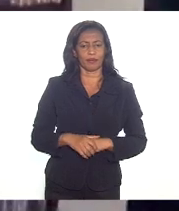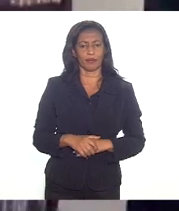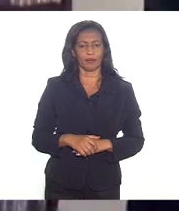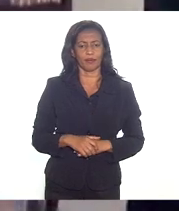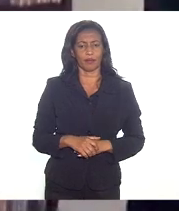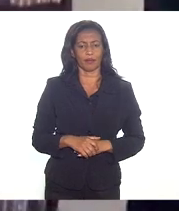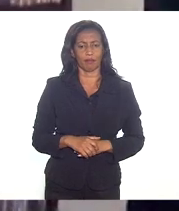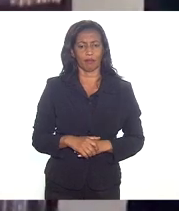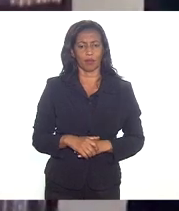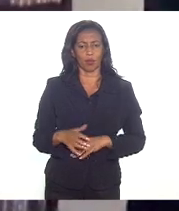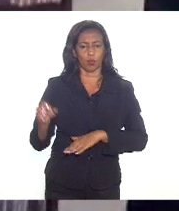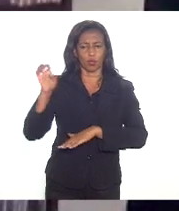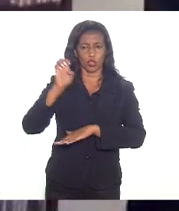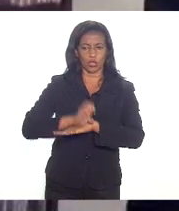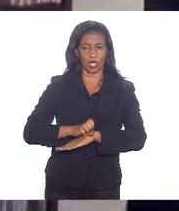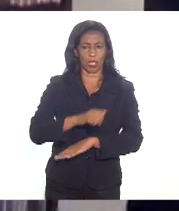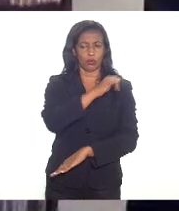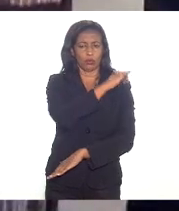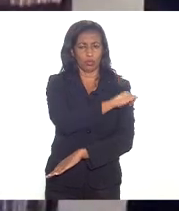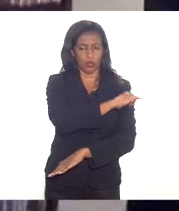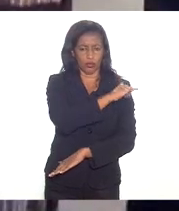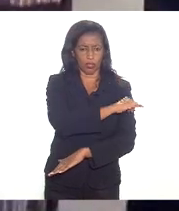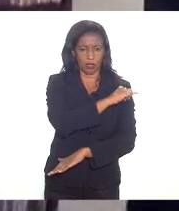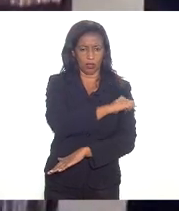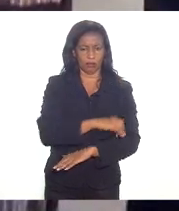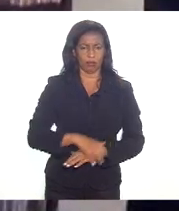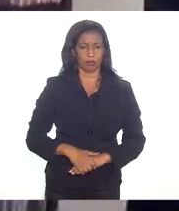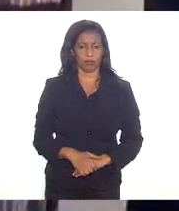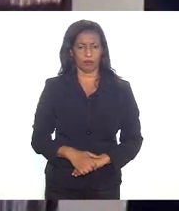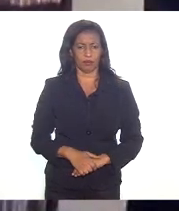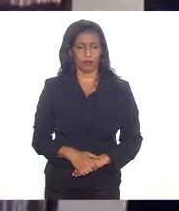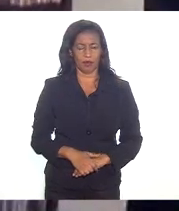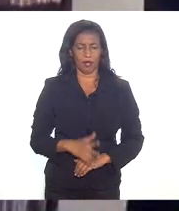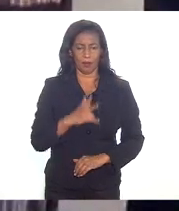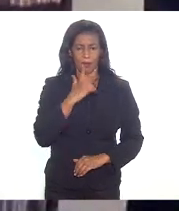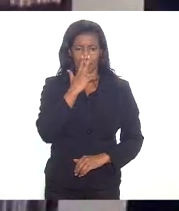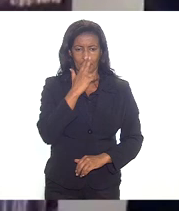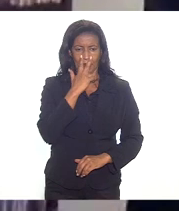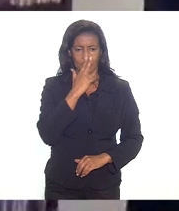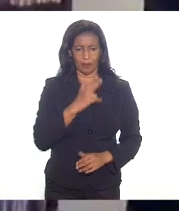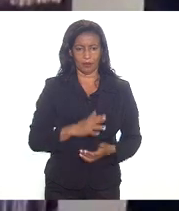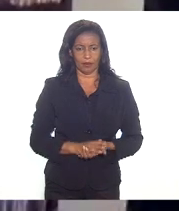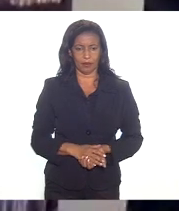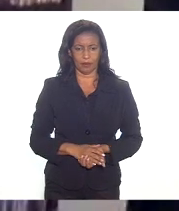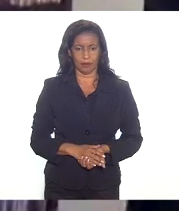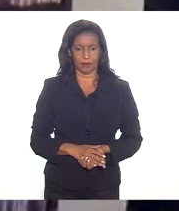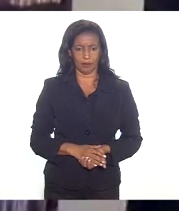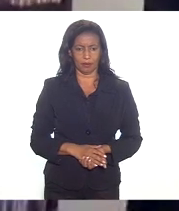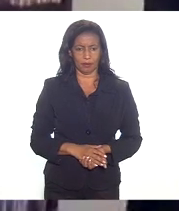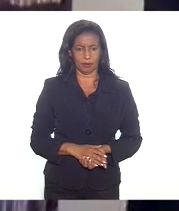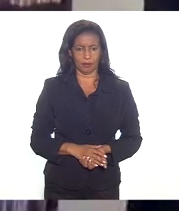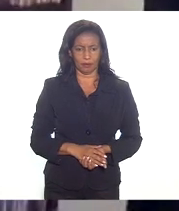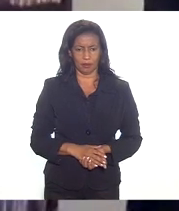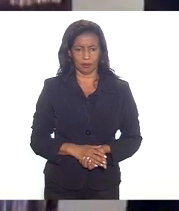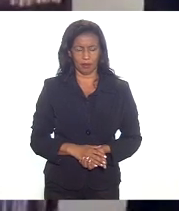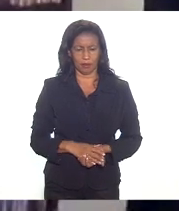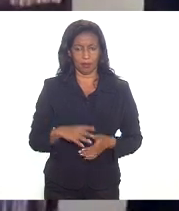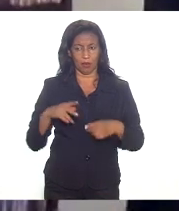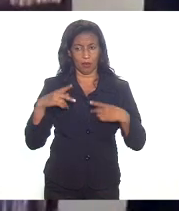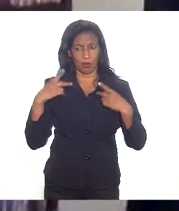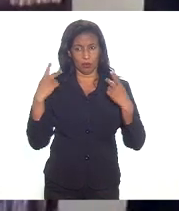o Estado do Rio de Janeiro parece que, pelos seus